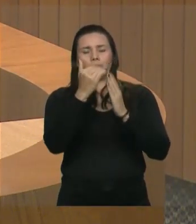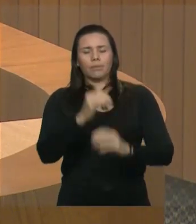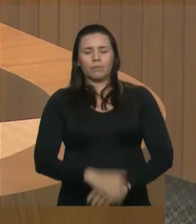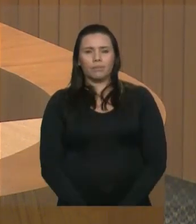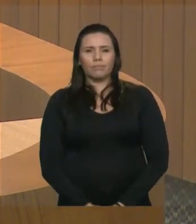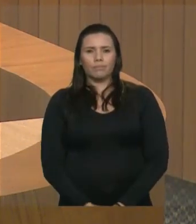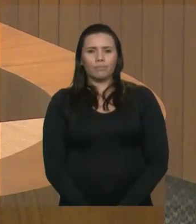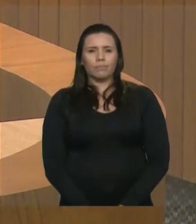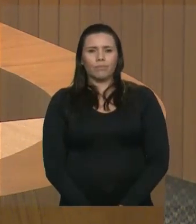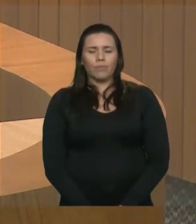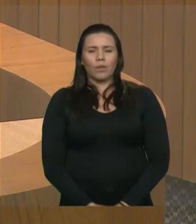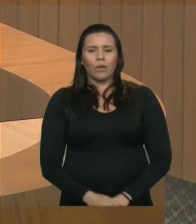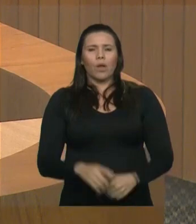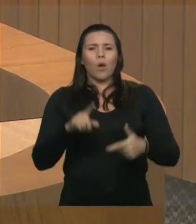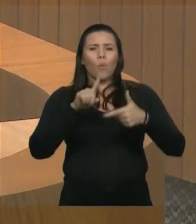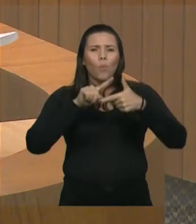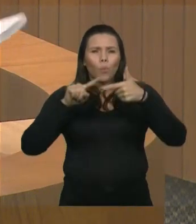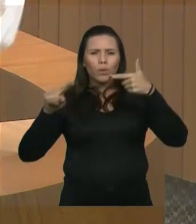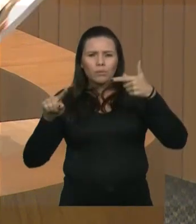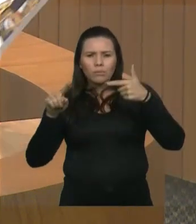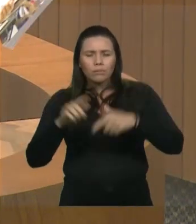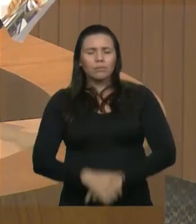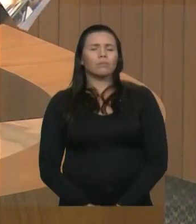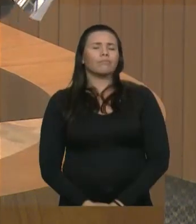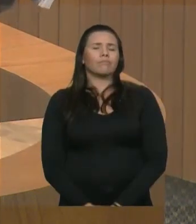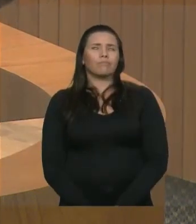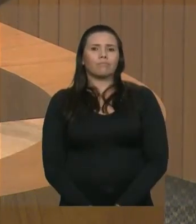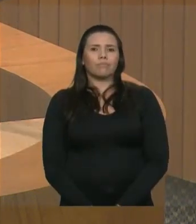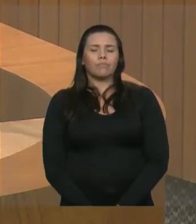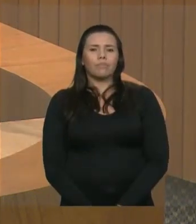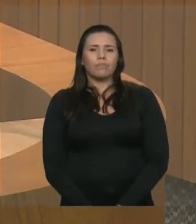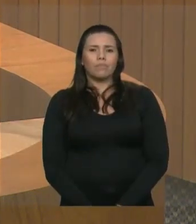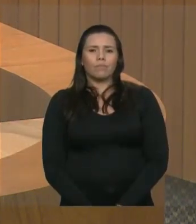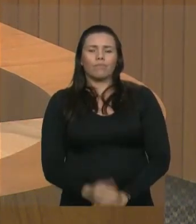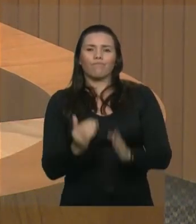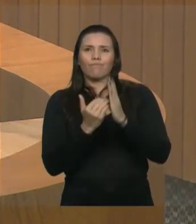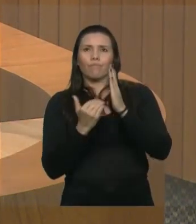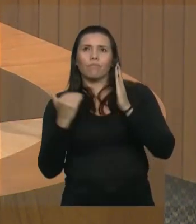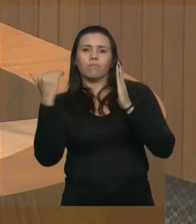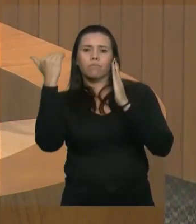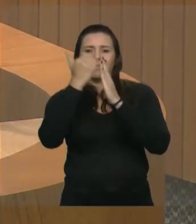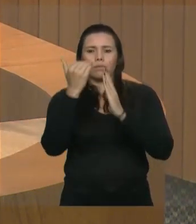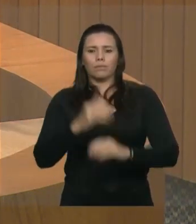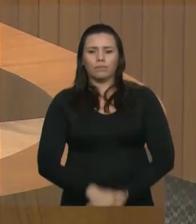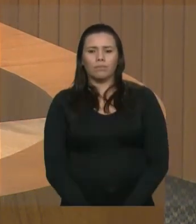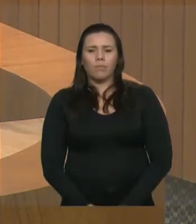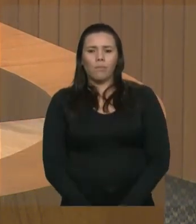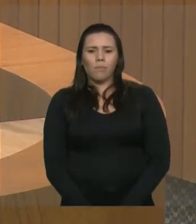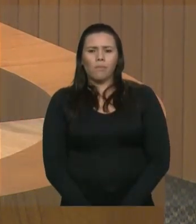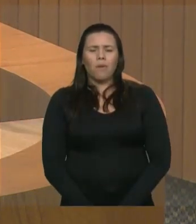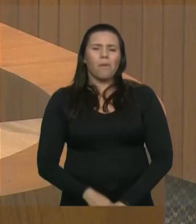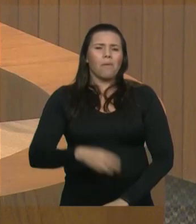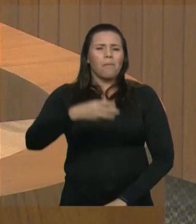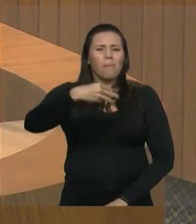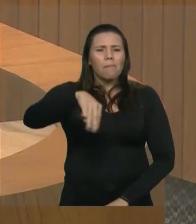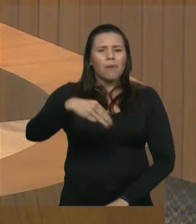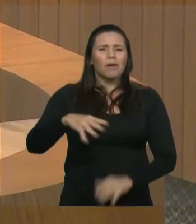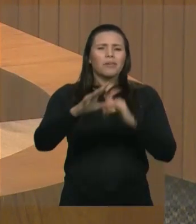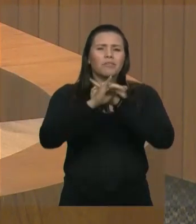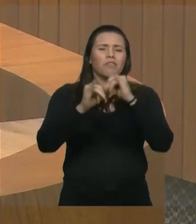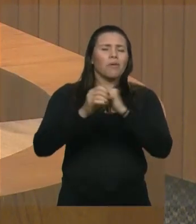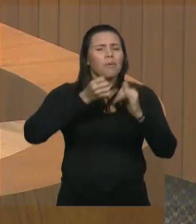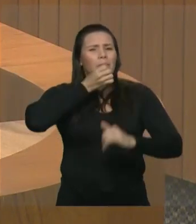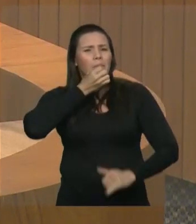Esse Maranhão bom, esse Maranhão só existe na propaganda de Flávio Dino.